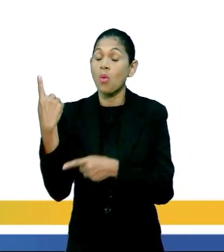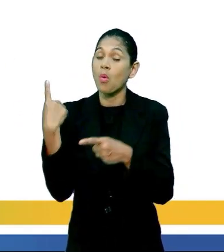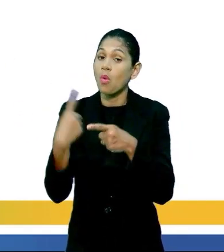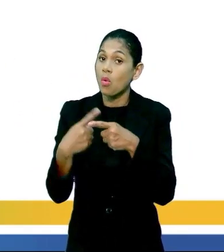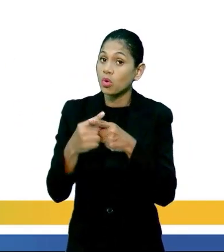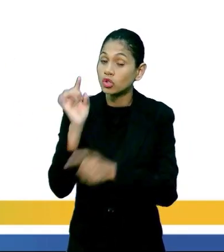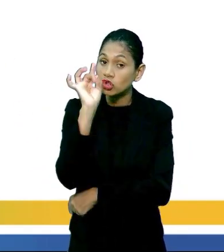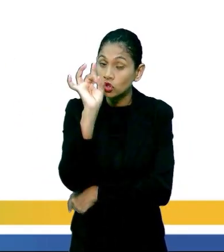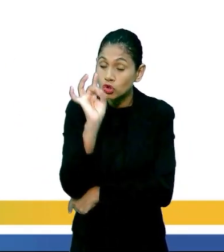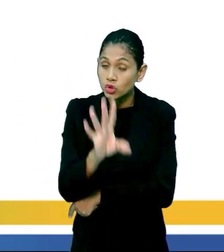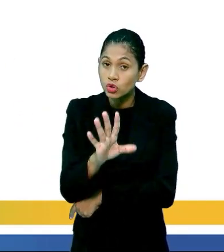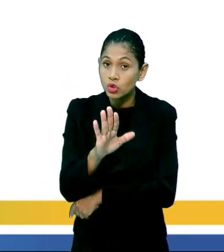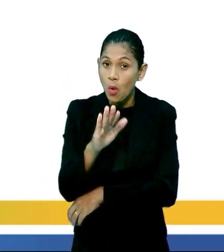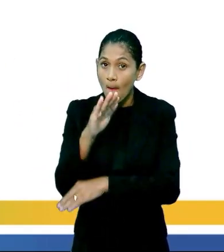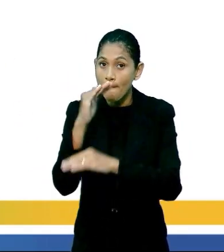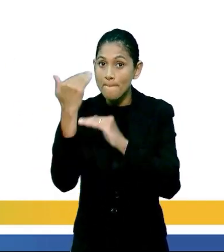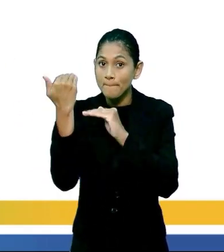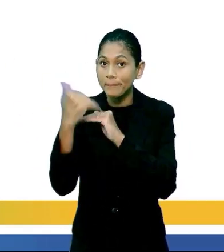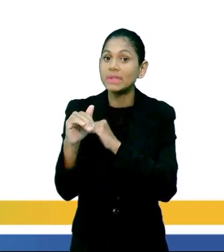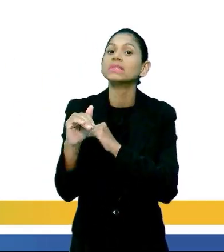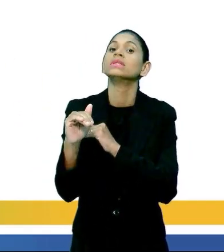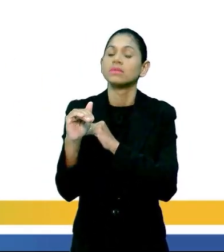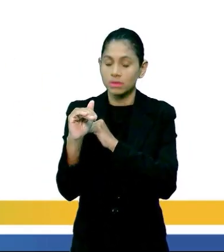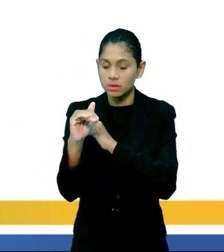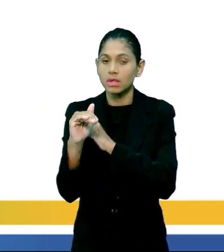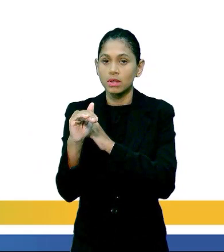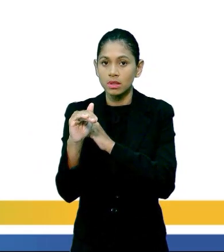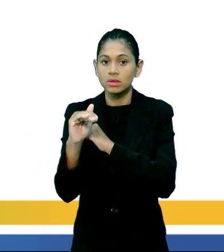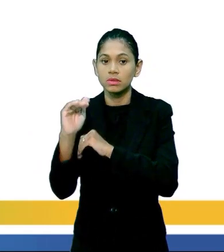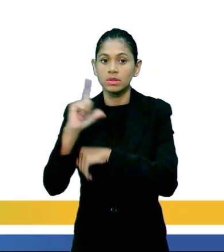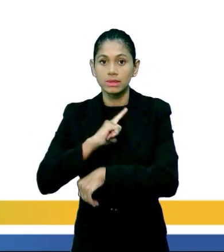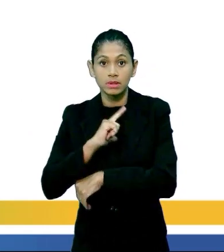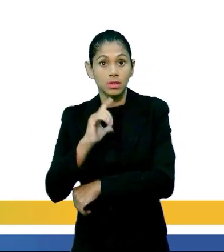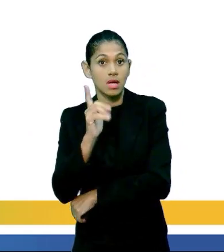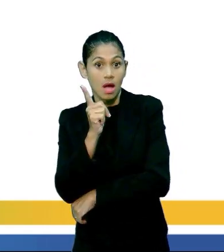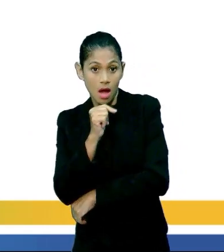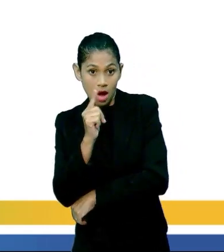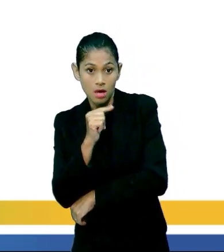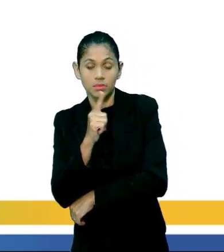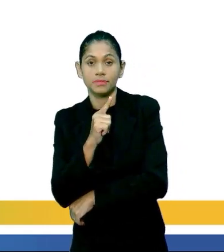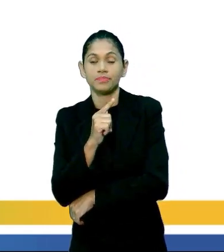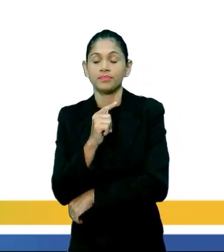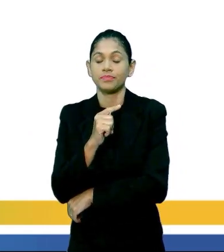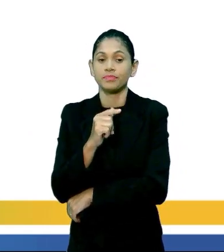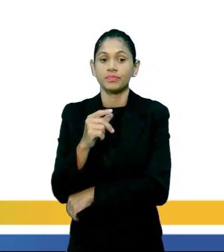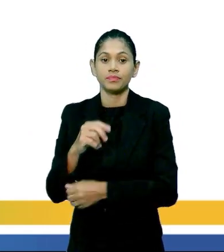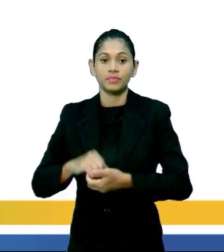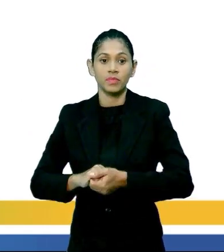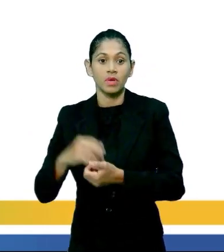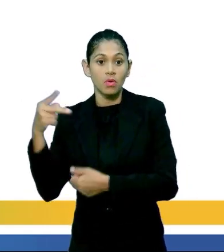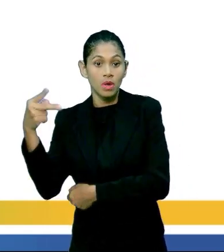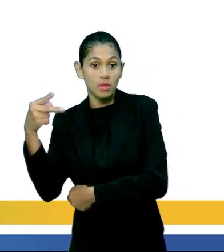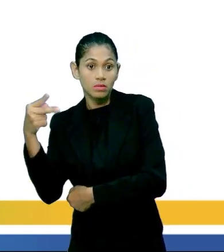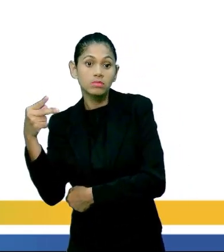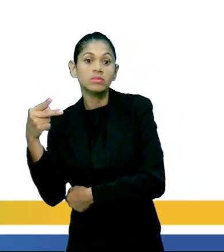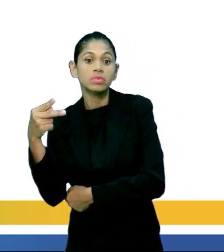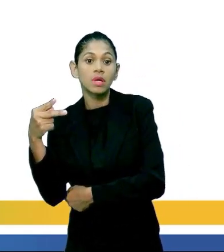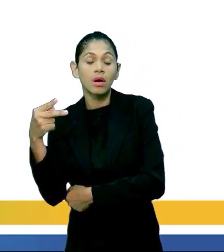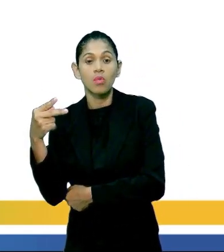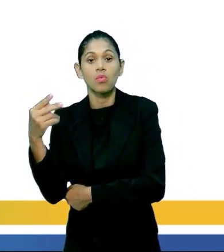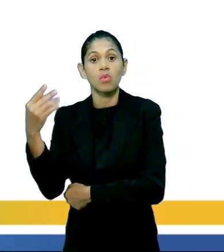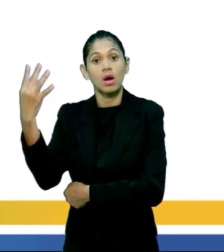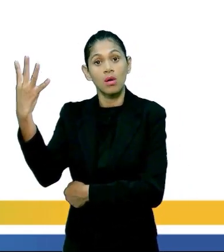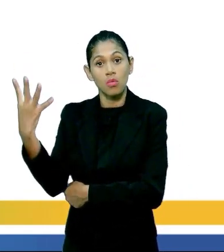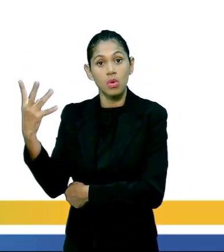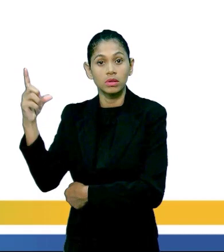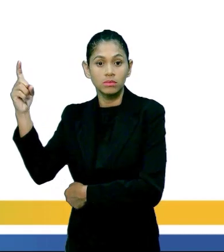cubo está preenchido. Vamos lá, 2 vezes 2 vezes 1, 4. X vezes